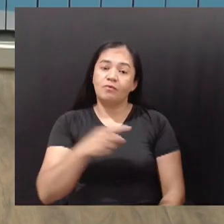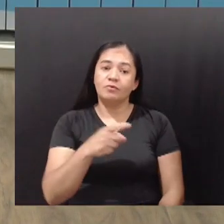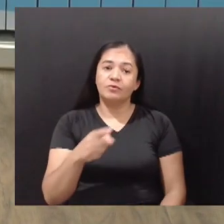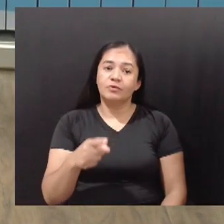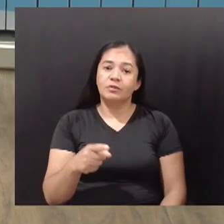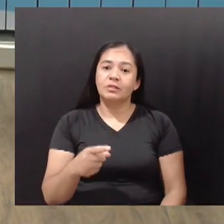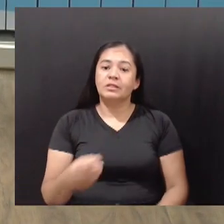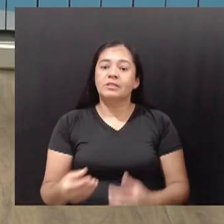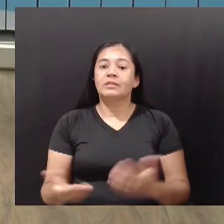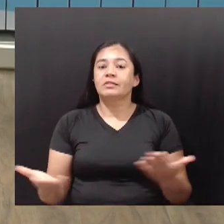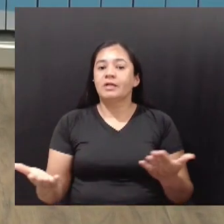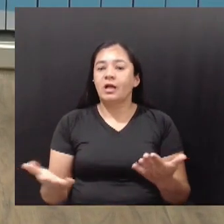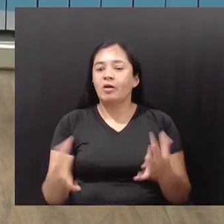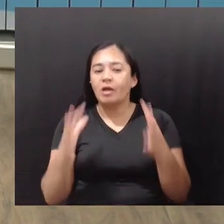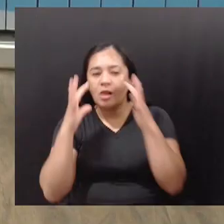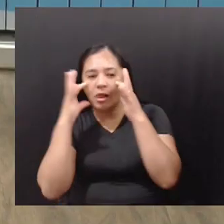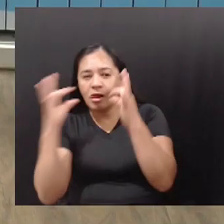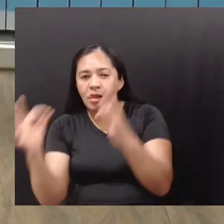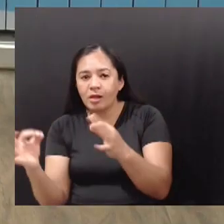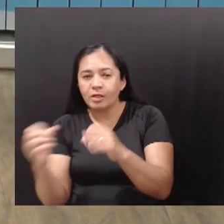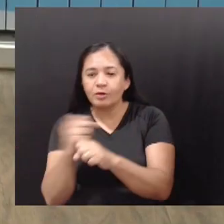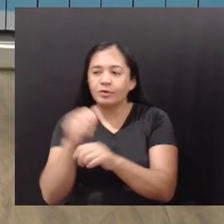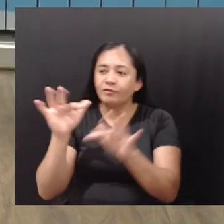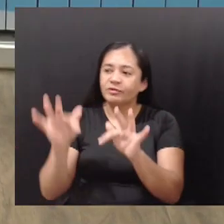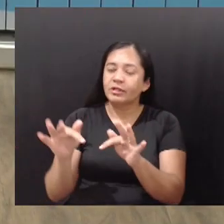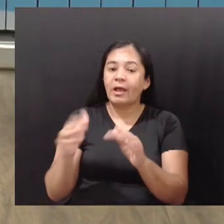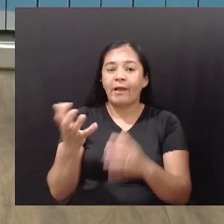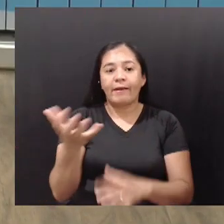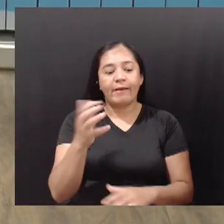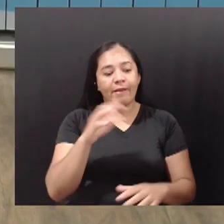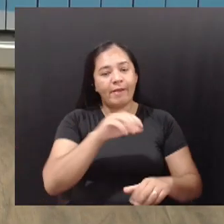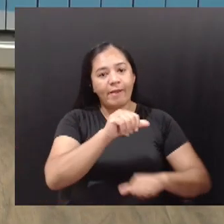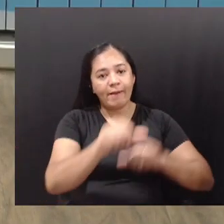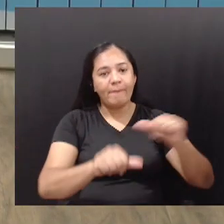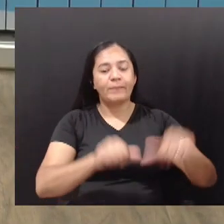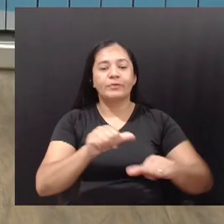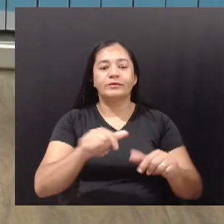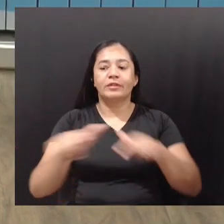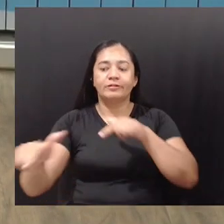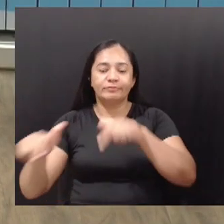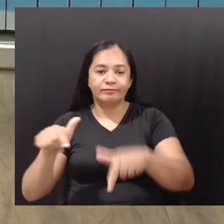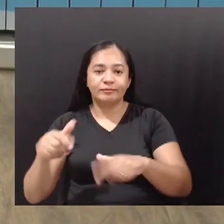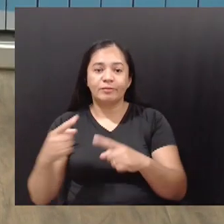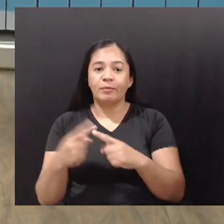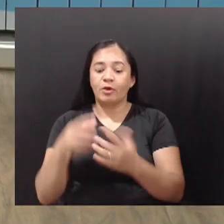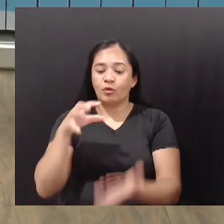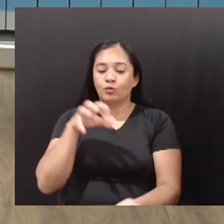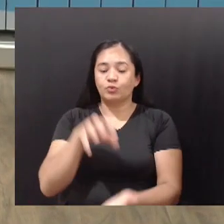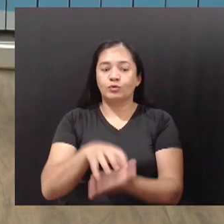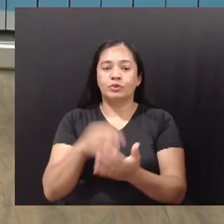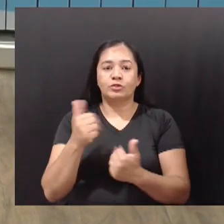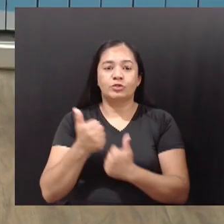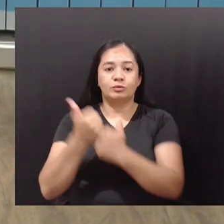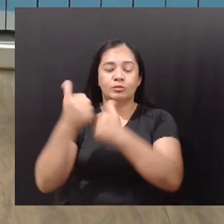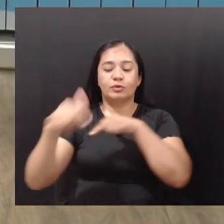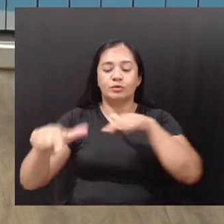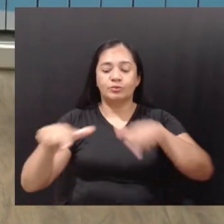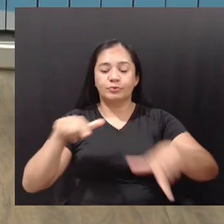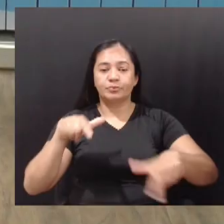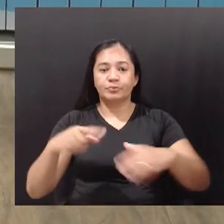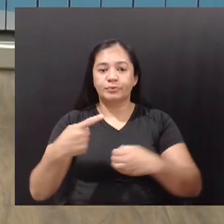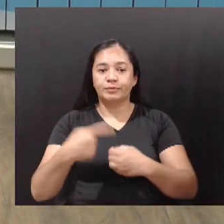fim de ano, às vezes quer mudar de área, preste atenção, porque o Centro Público de Apoio ao Trabalhador de Campinas está com mais